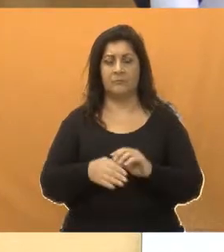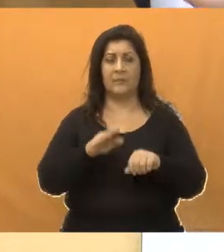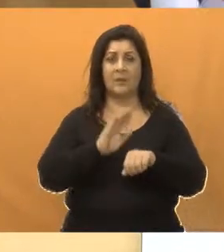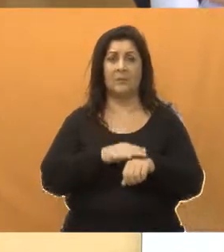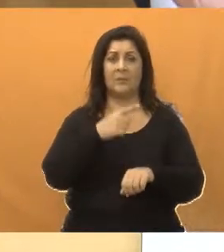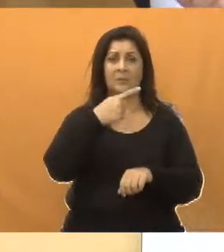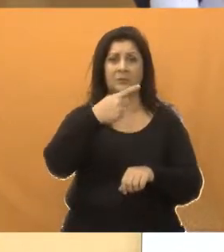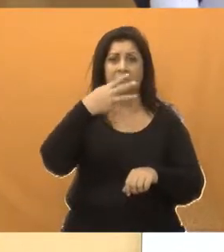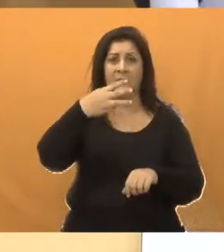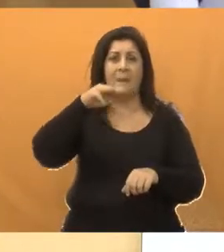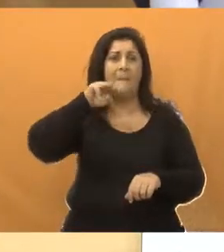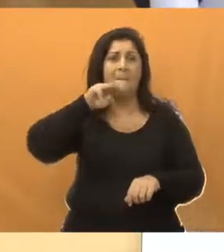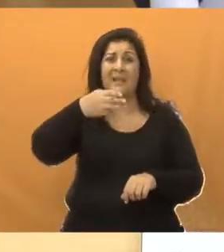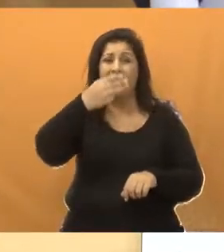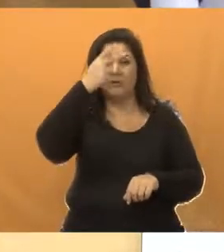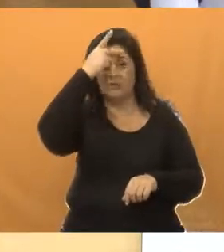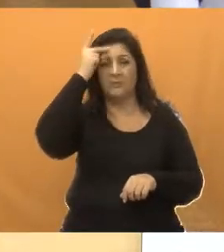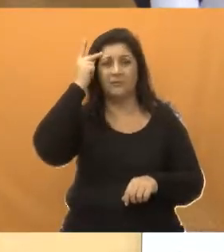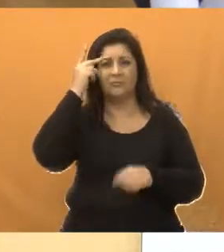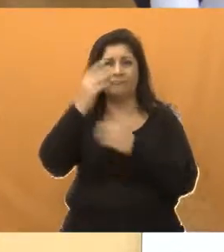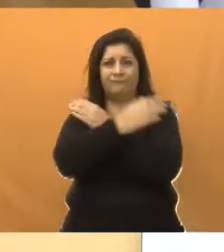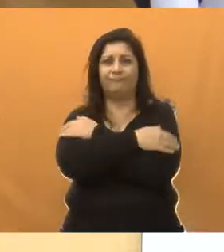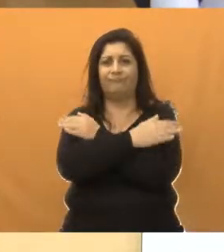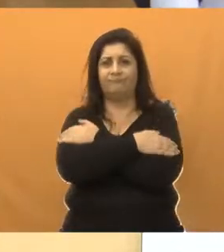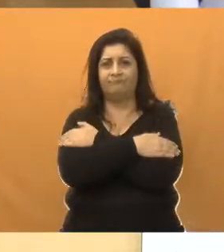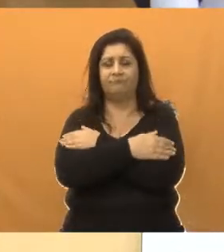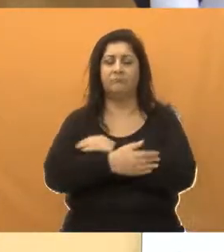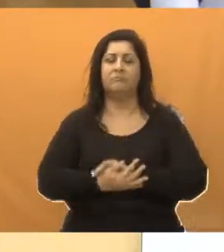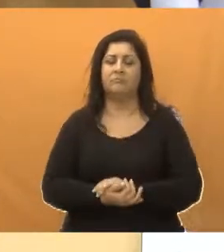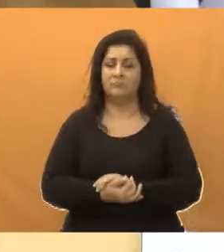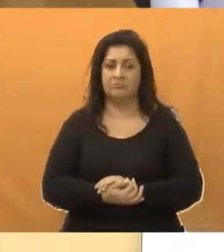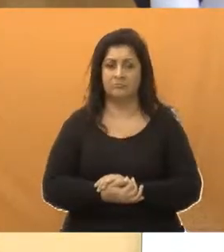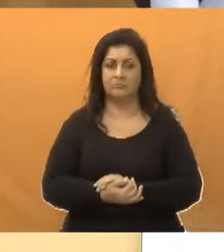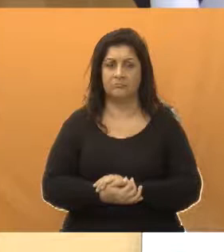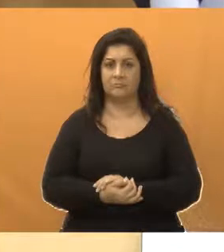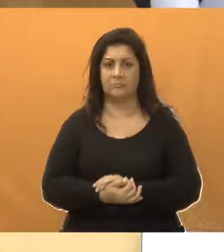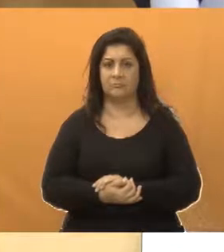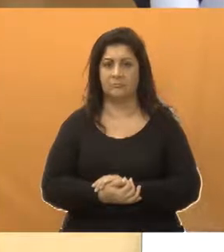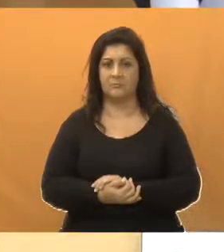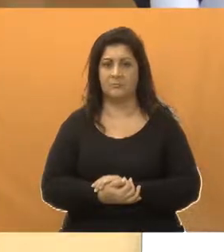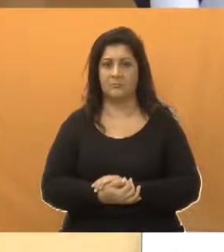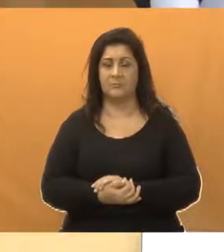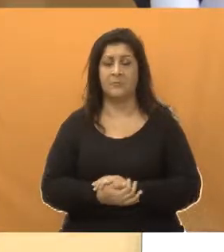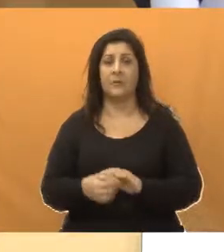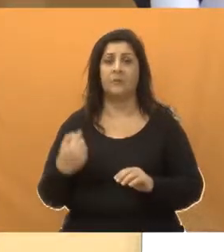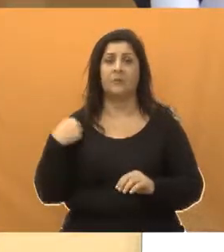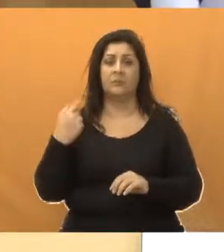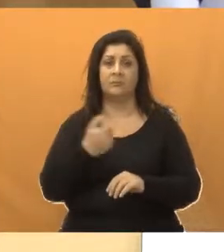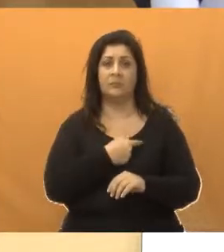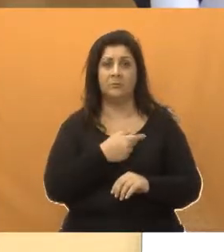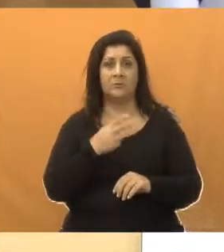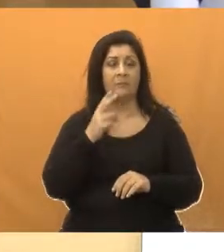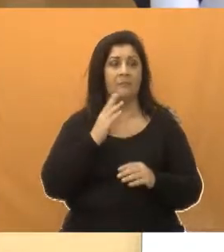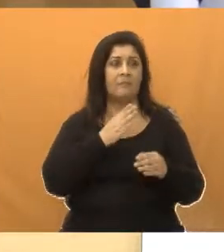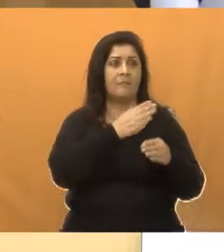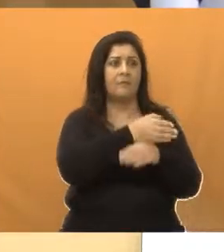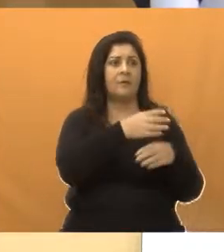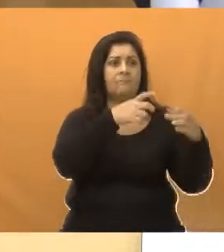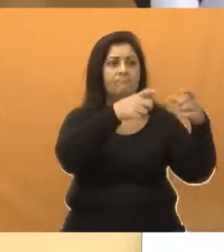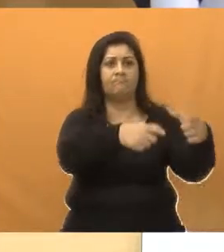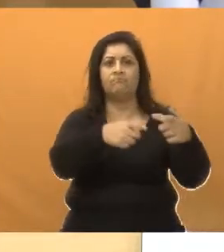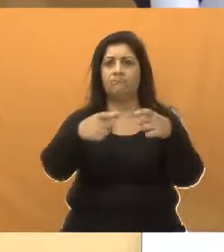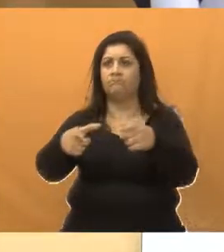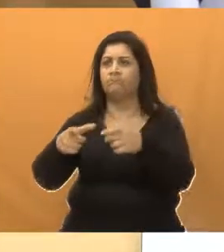13 milhões de desempregados no nosso país, e por incrível que pareça, quando a gente anda nos bairros, quando a gente conversa